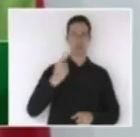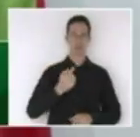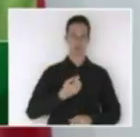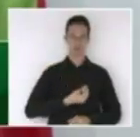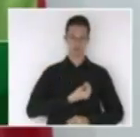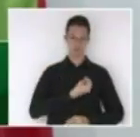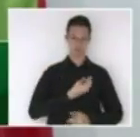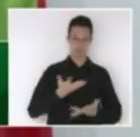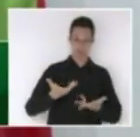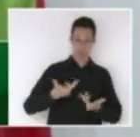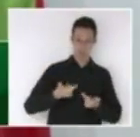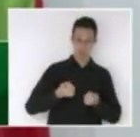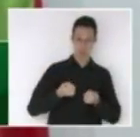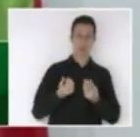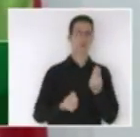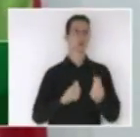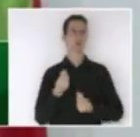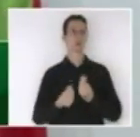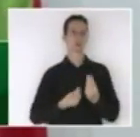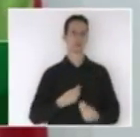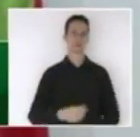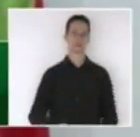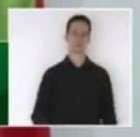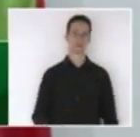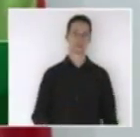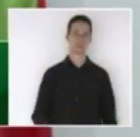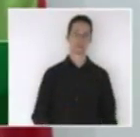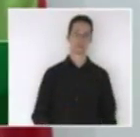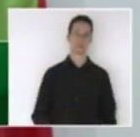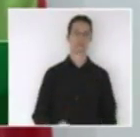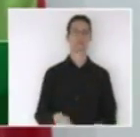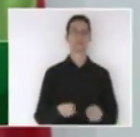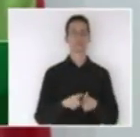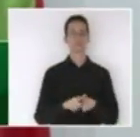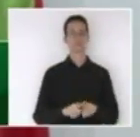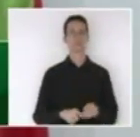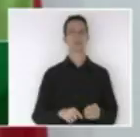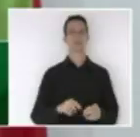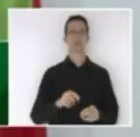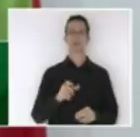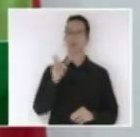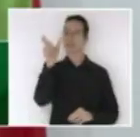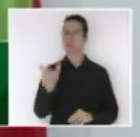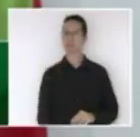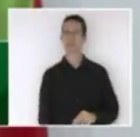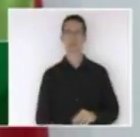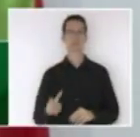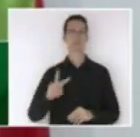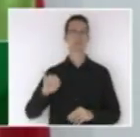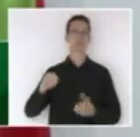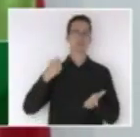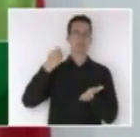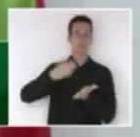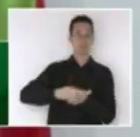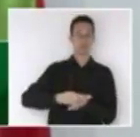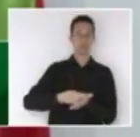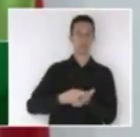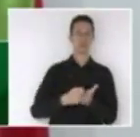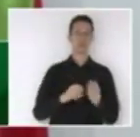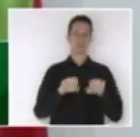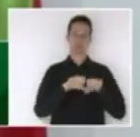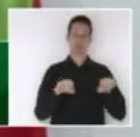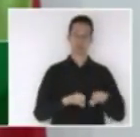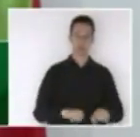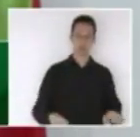Quem pagará o aumento da infraestrutura e dos bens comuns no Brasil? Tudo isso são temas que vão estar